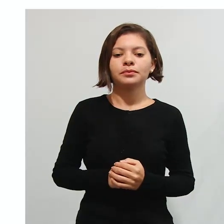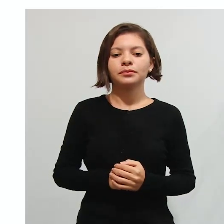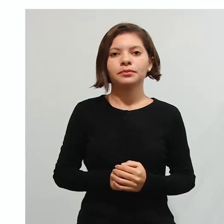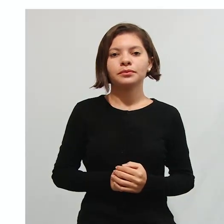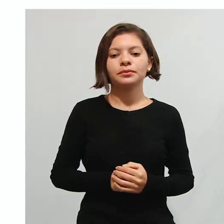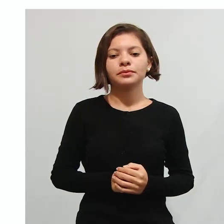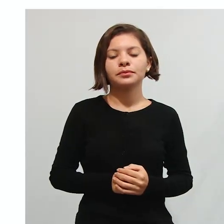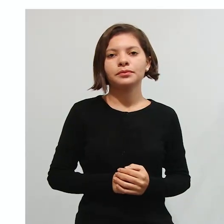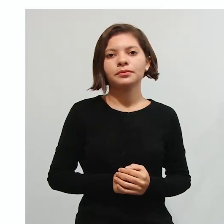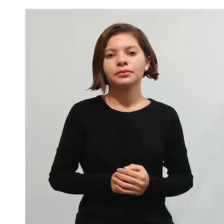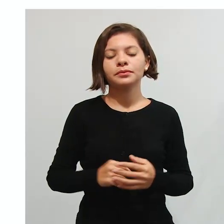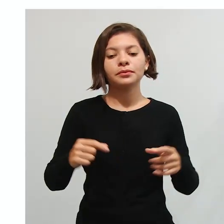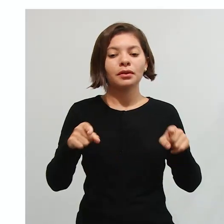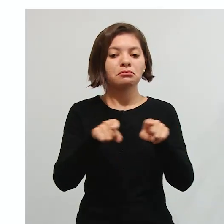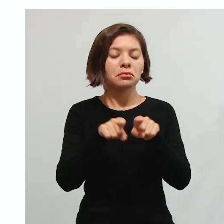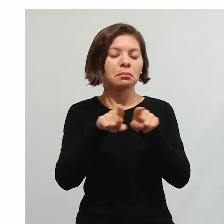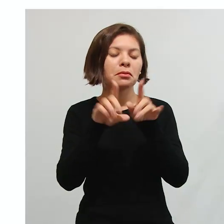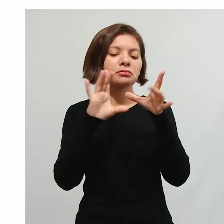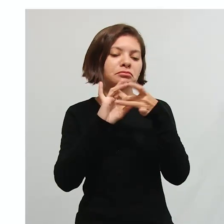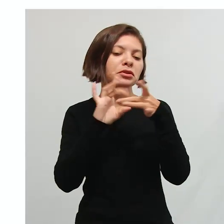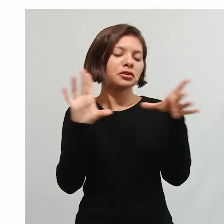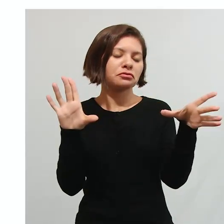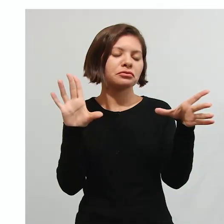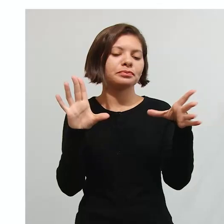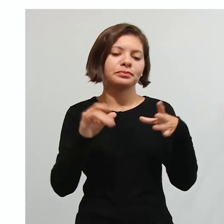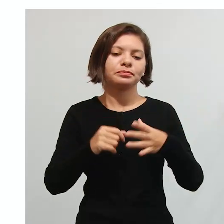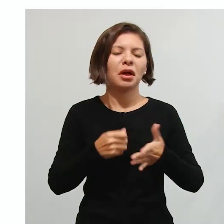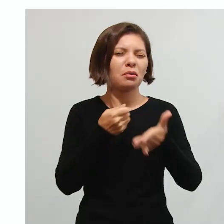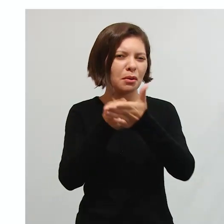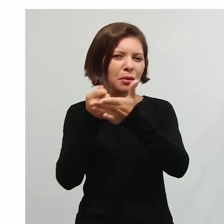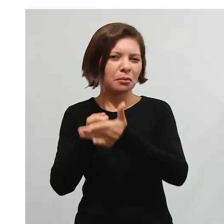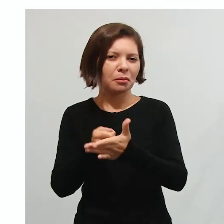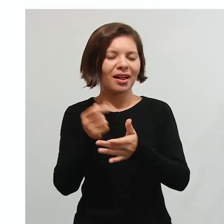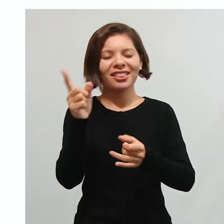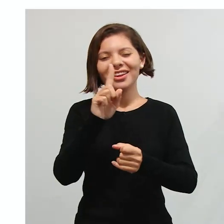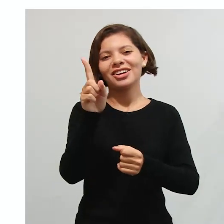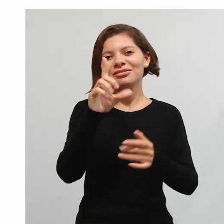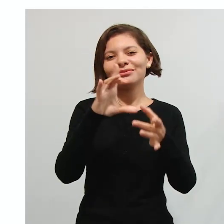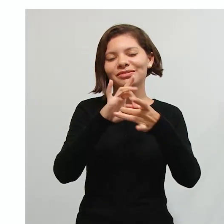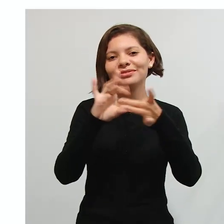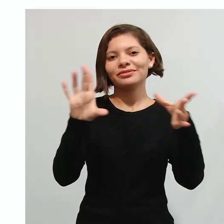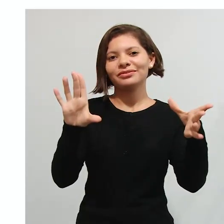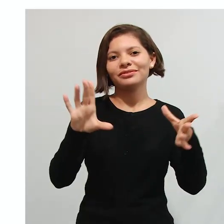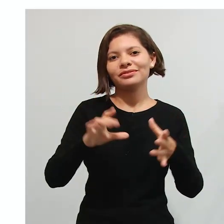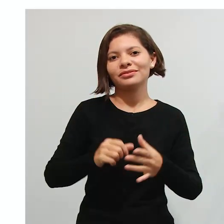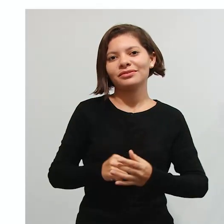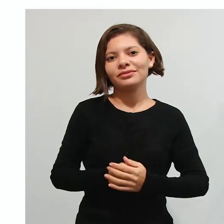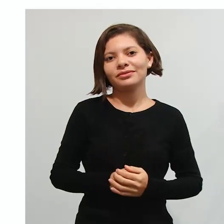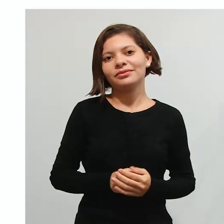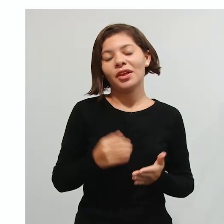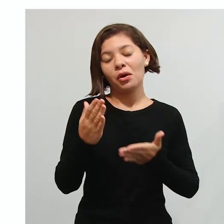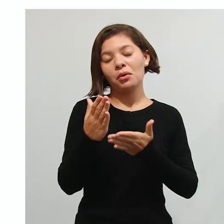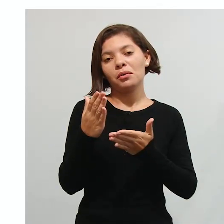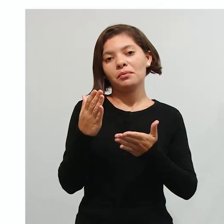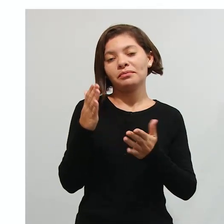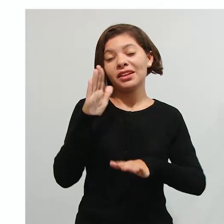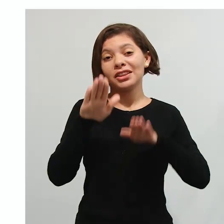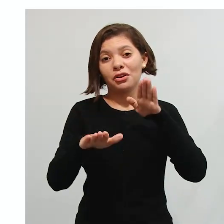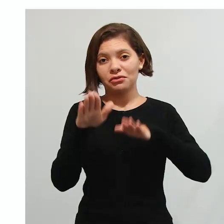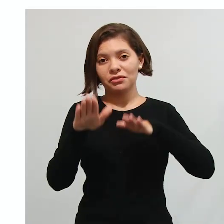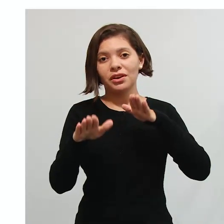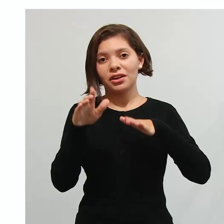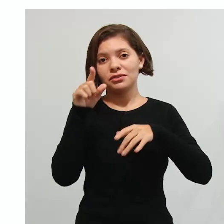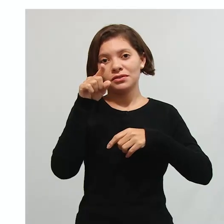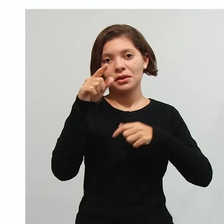e pelos respectivos títulos eh também é opcional né esses anexos né que às vezes você pode ter coisas que você